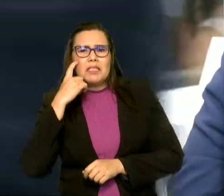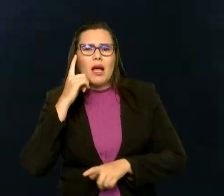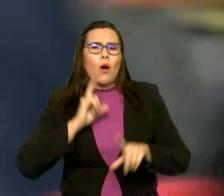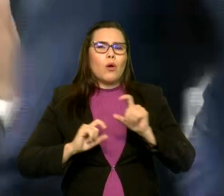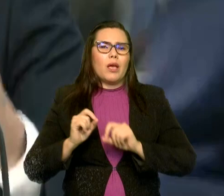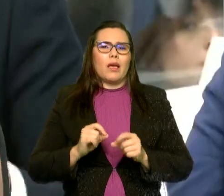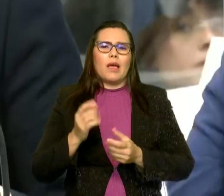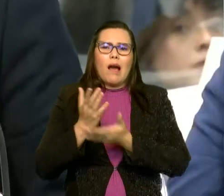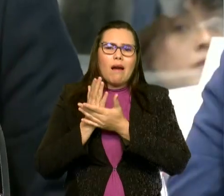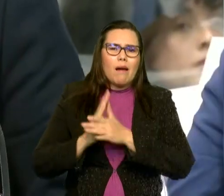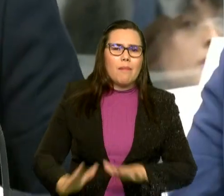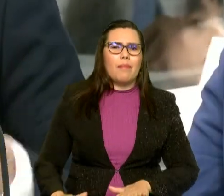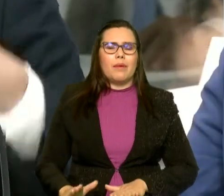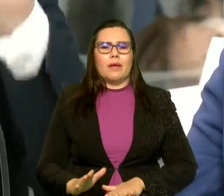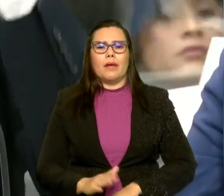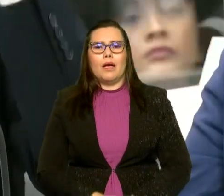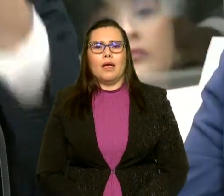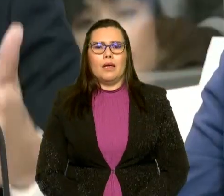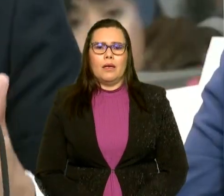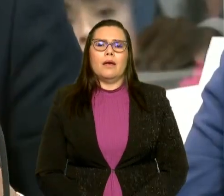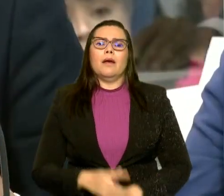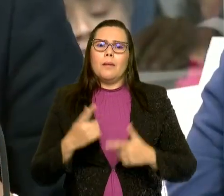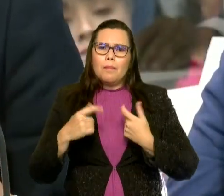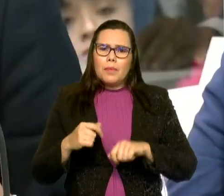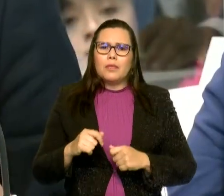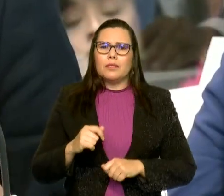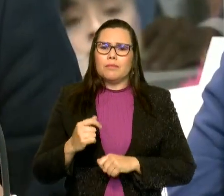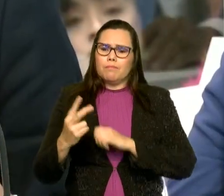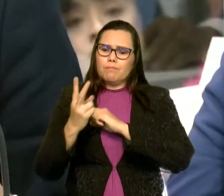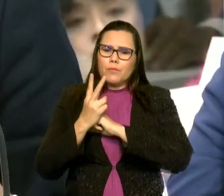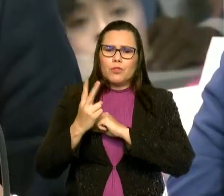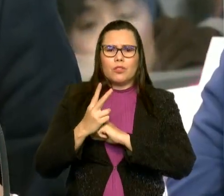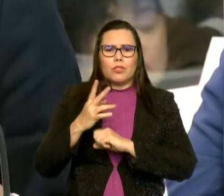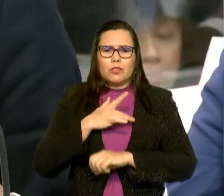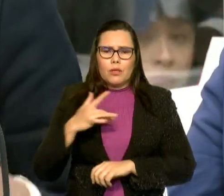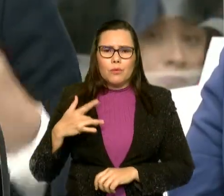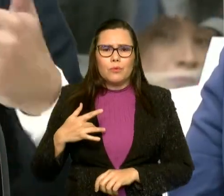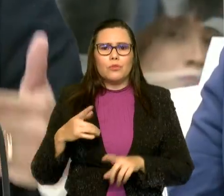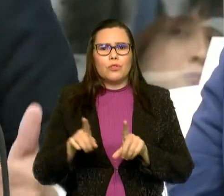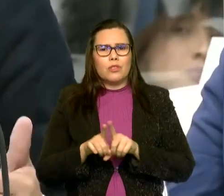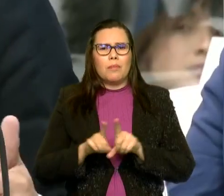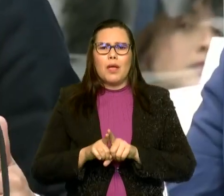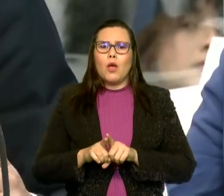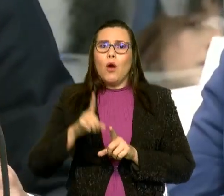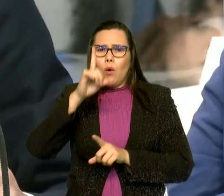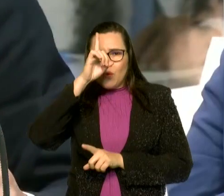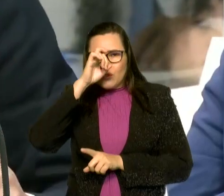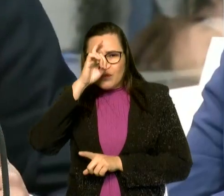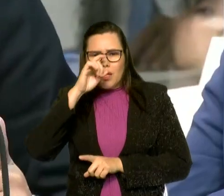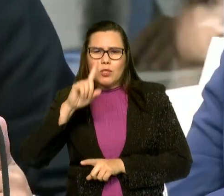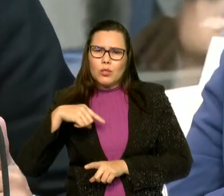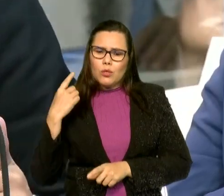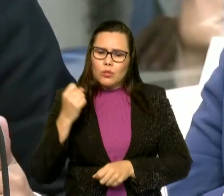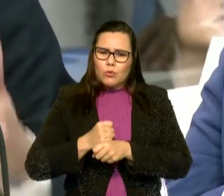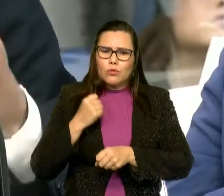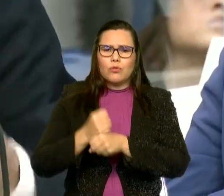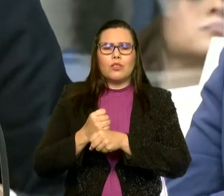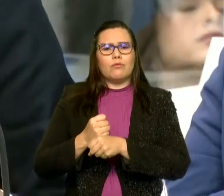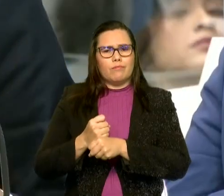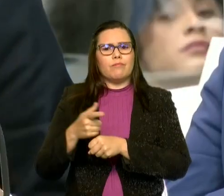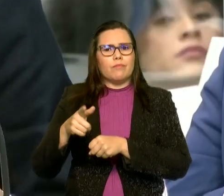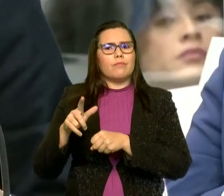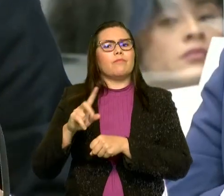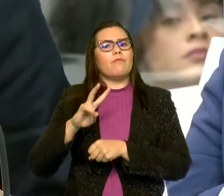equipamentos que a gente construiu, esses equipamentos ficam para a sociedade e, sobretudo, a gente não pode estragar a vacina. A gente tem